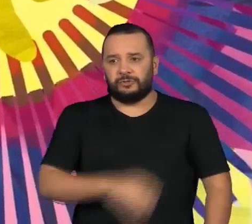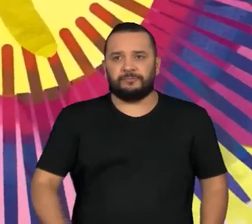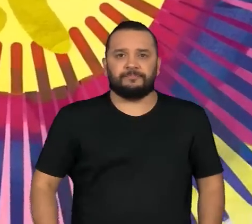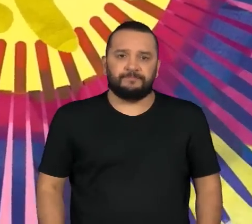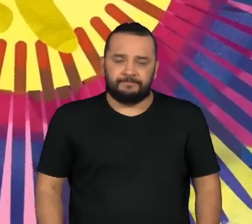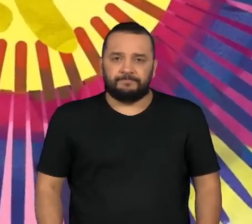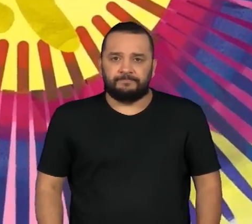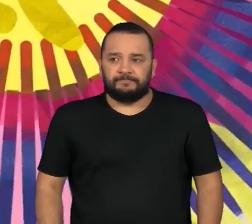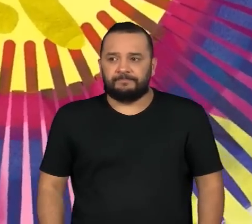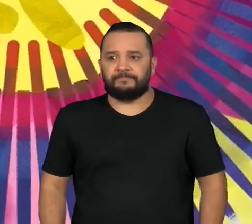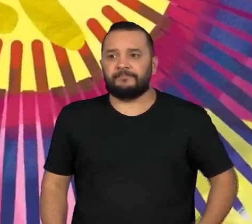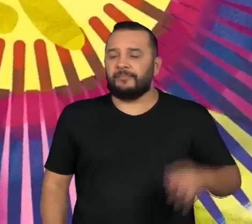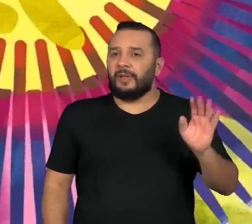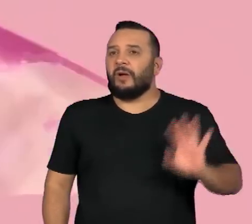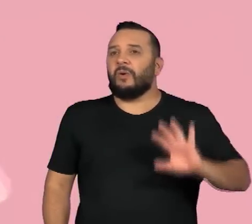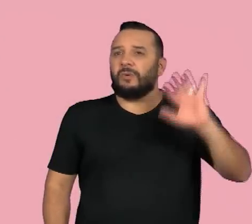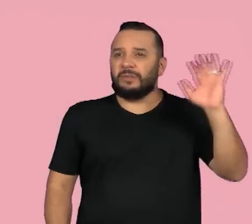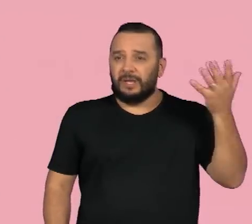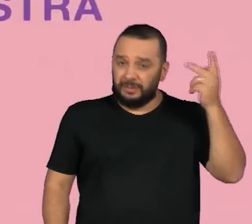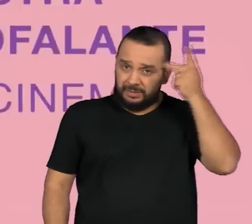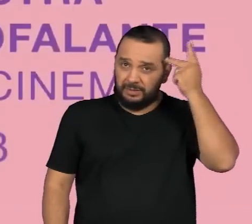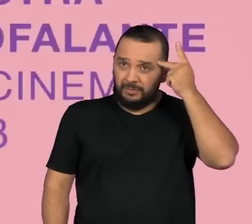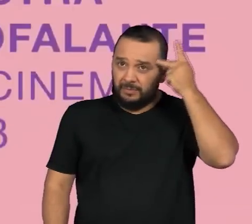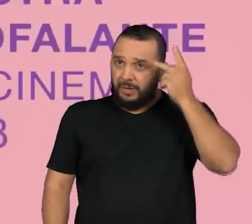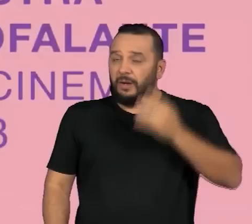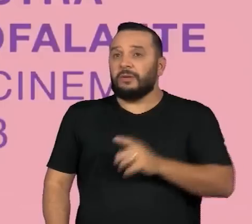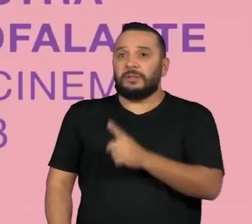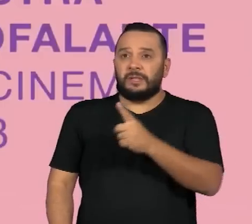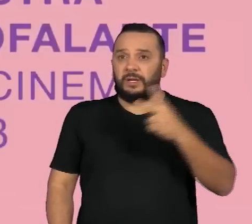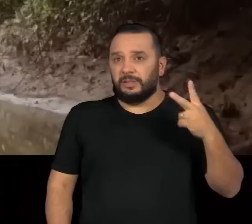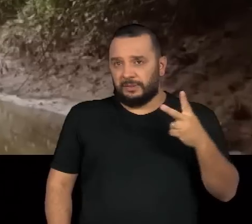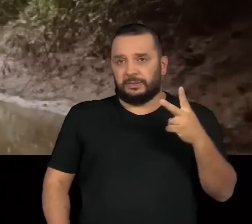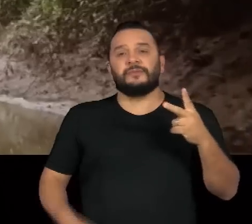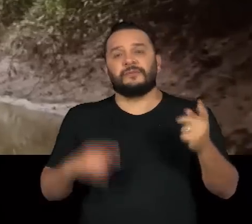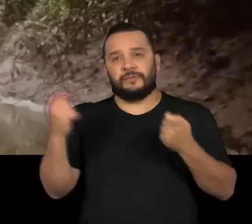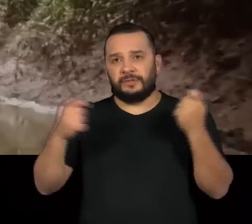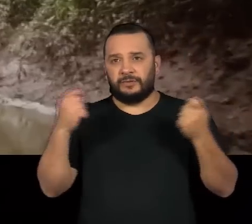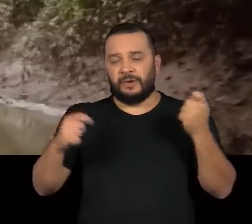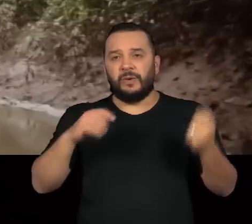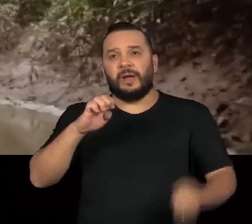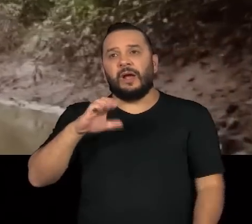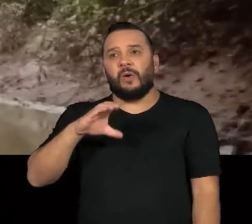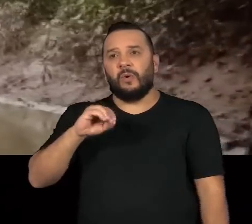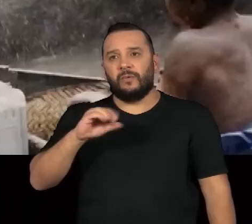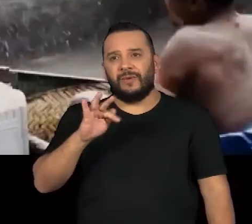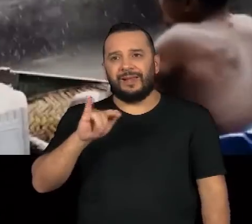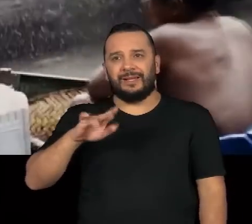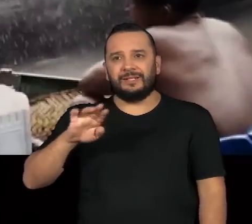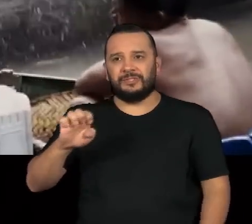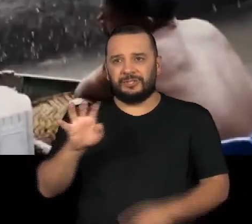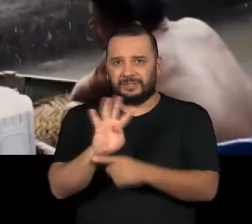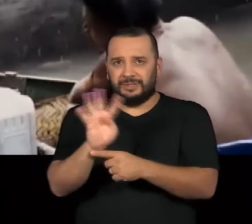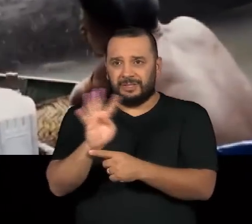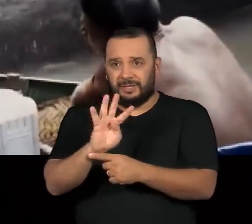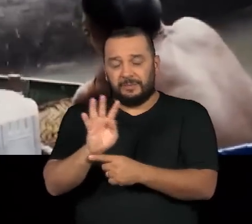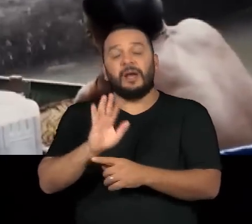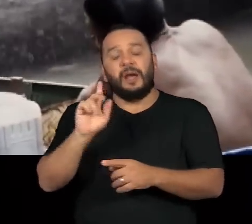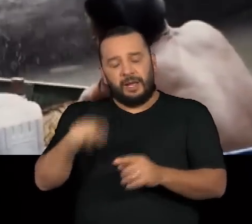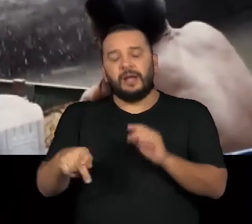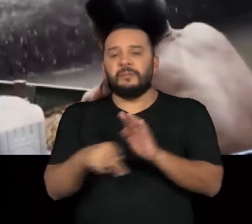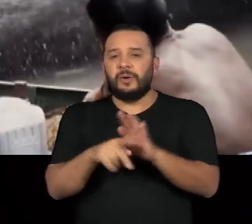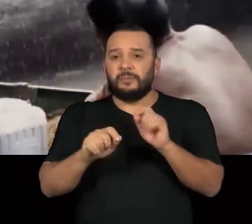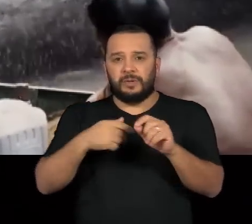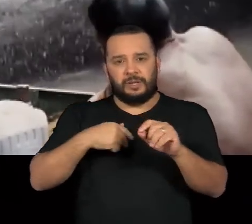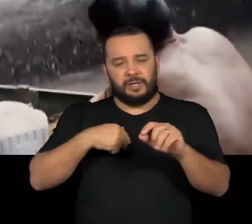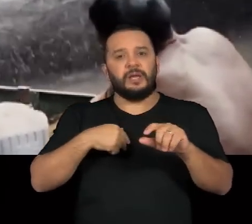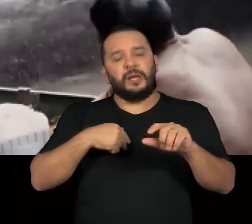Acontece em São Paulo a 12ª Mostra Ecofalante de Cinema. O evento audiovisual considerado o mais importante da América